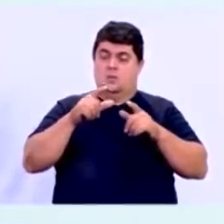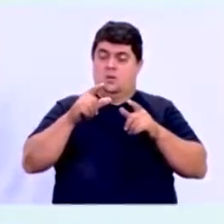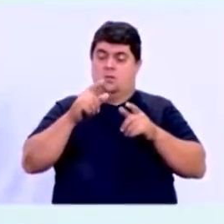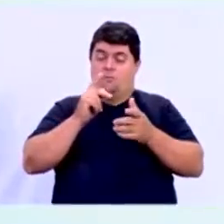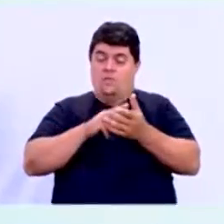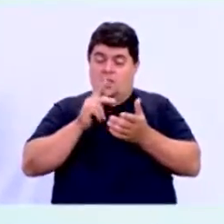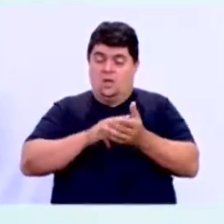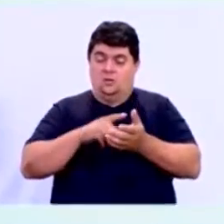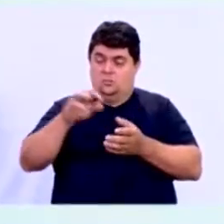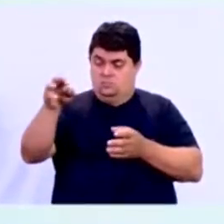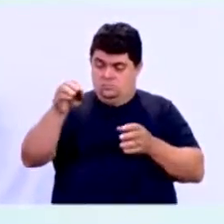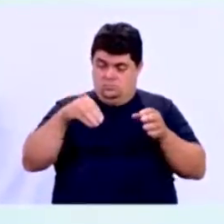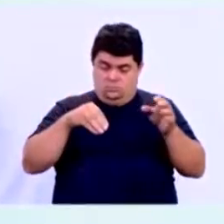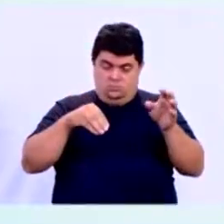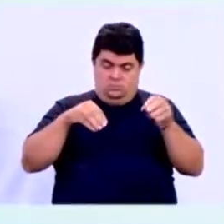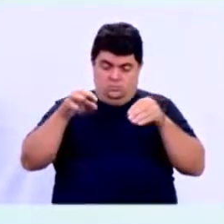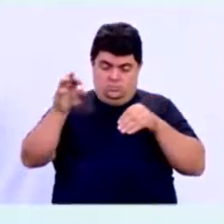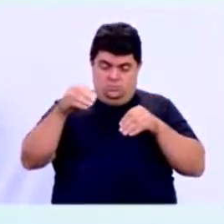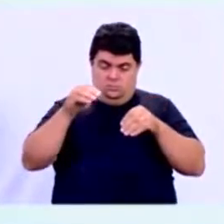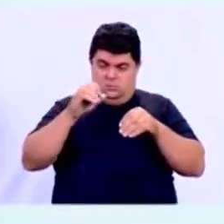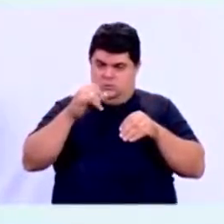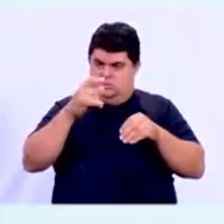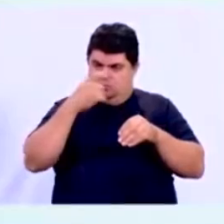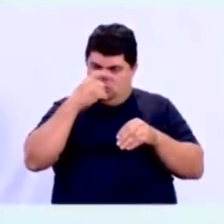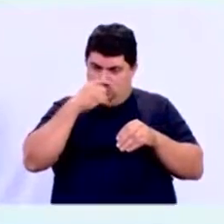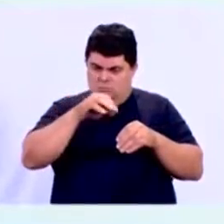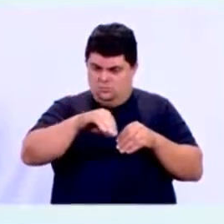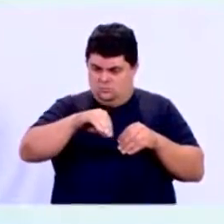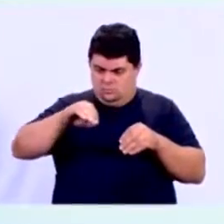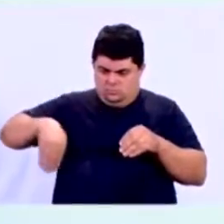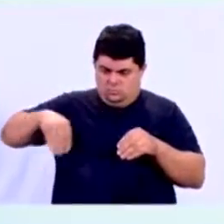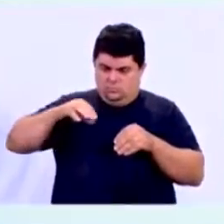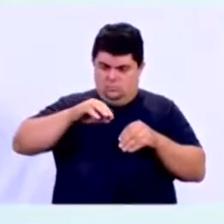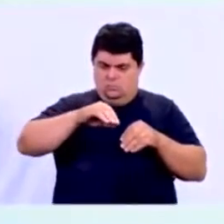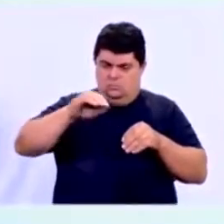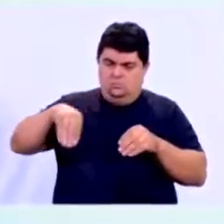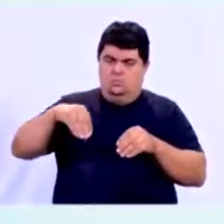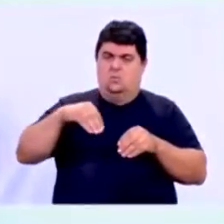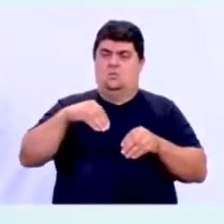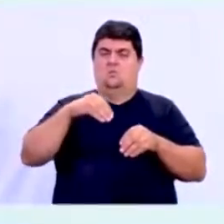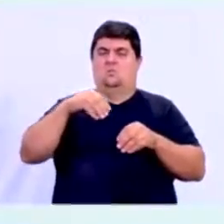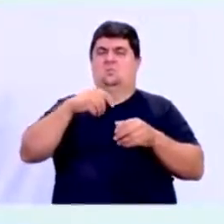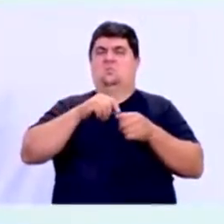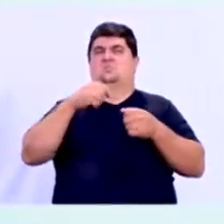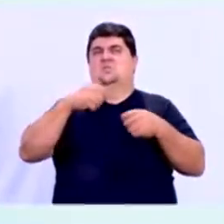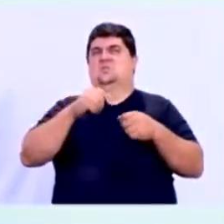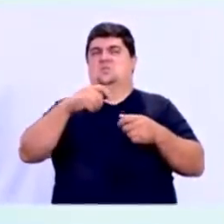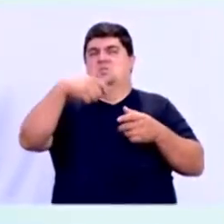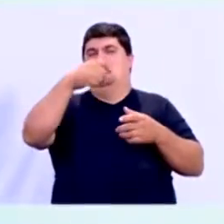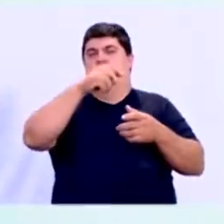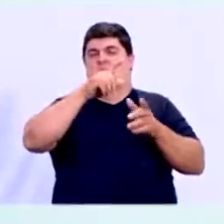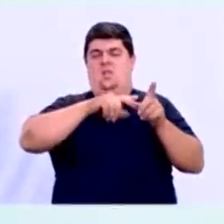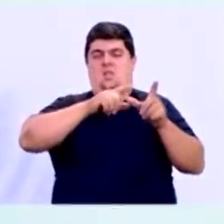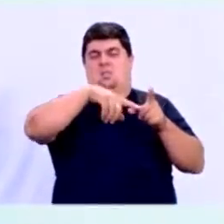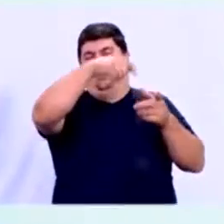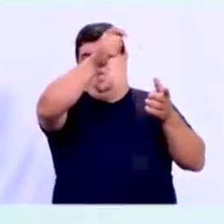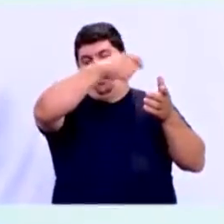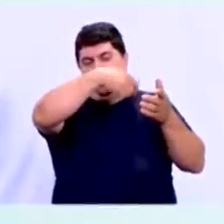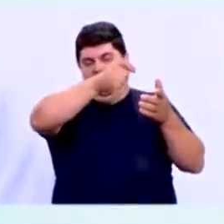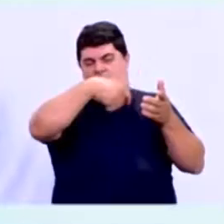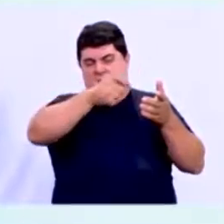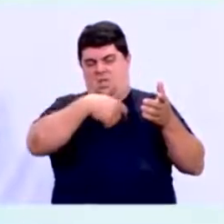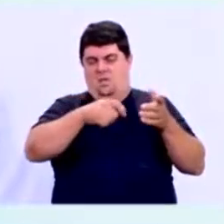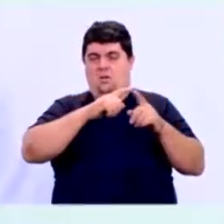são verdadeiros, né? Não basta a vontade de fazer algo bonito, escrever bonito, né? Mas tem que escrever algo que seja